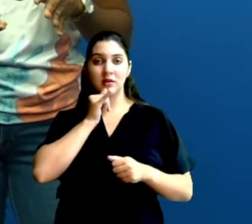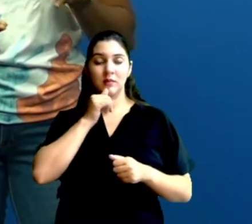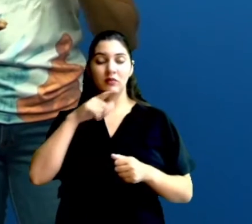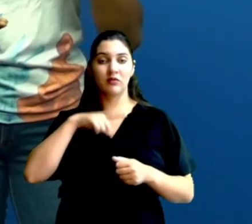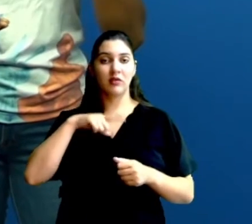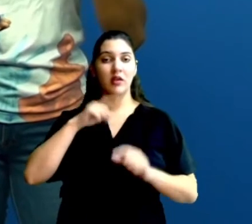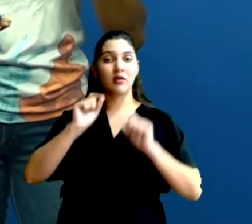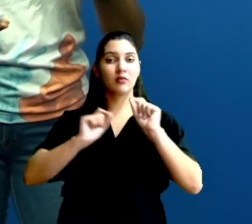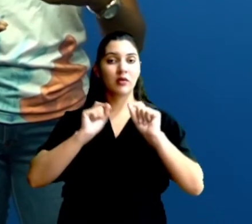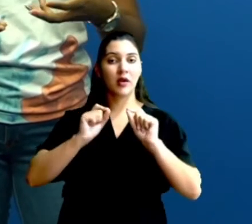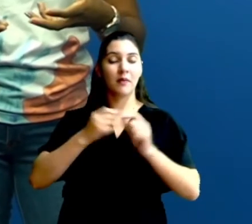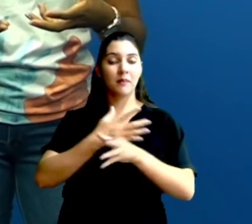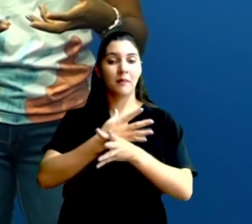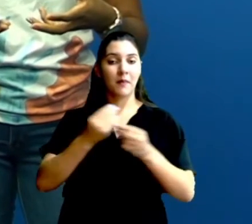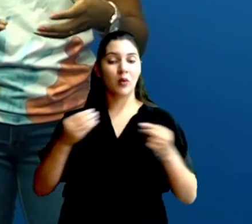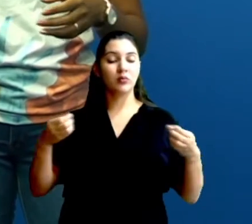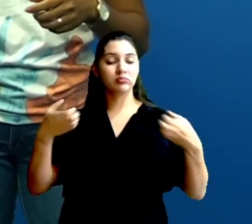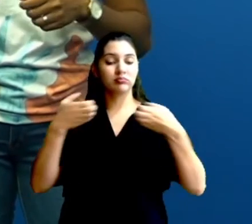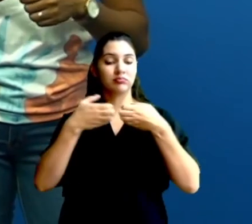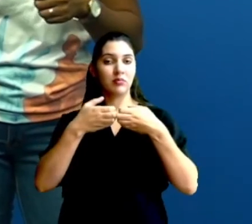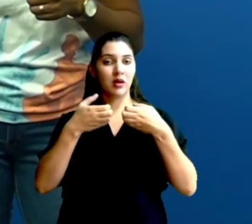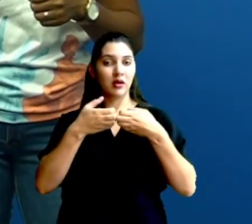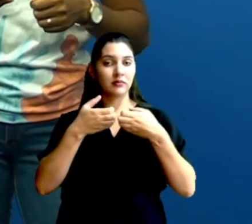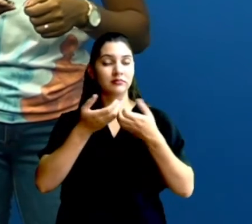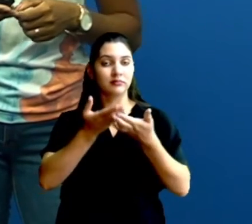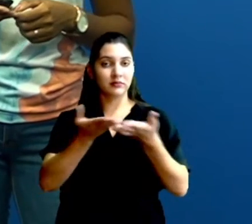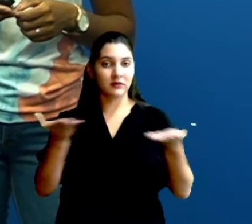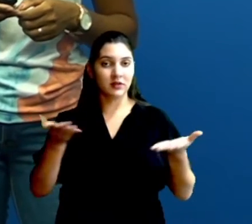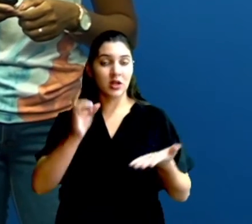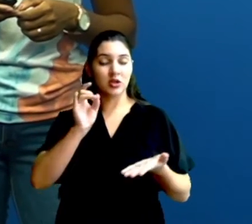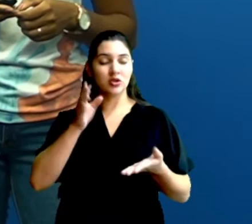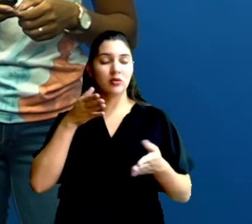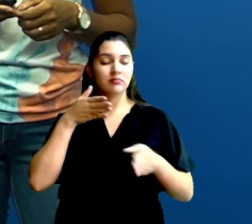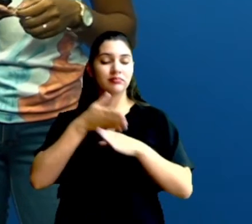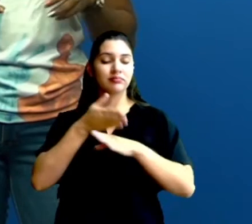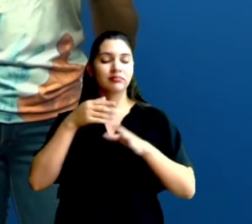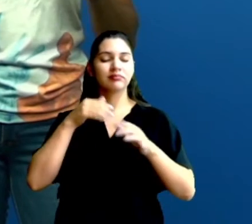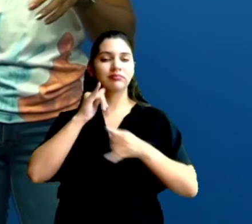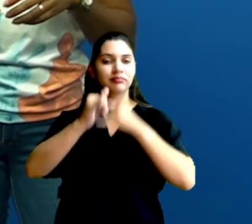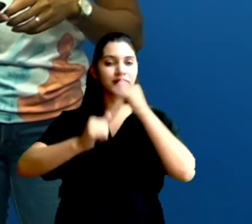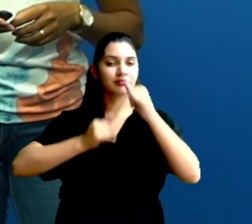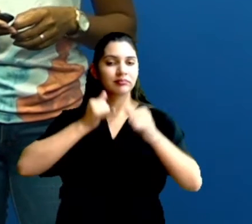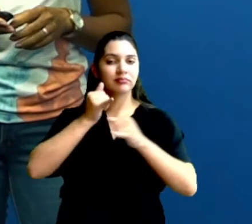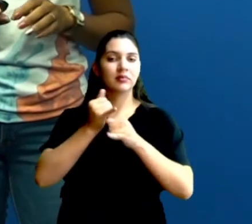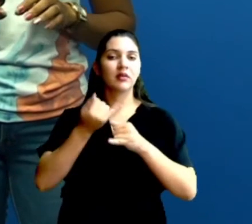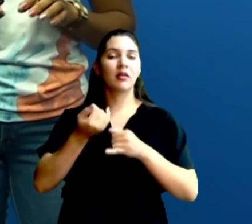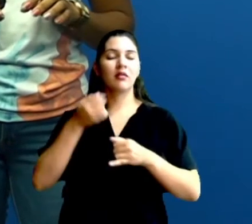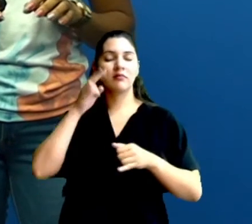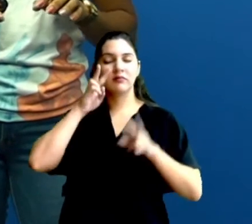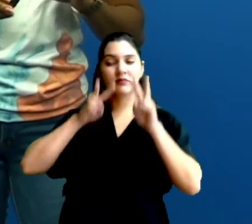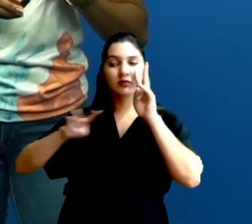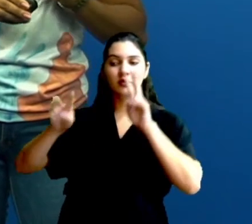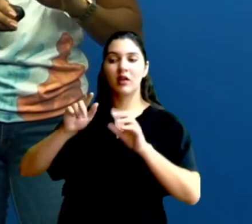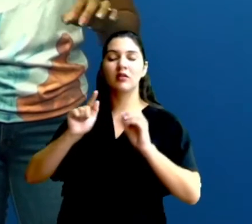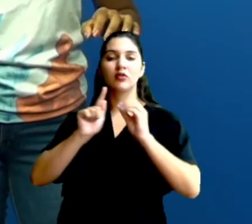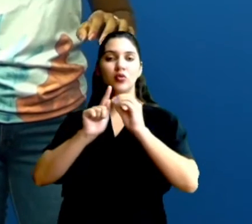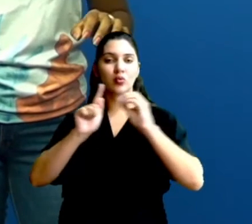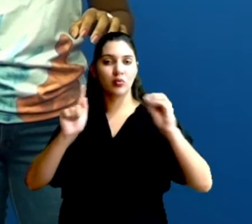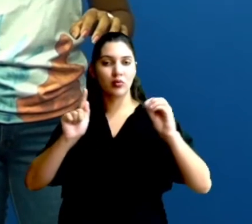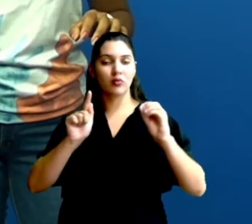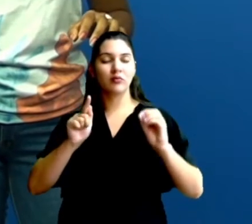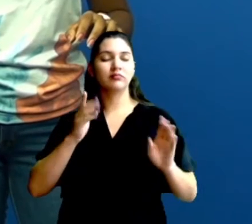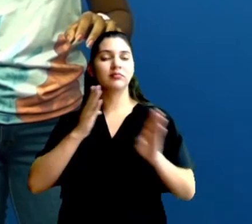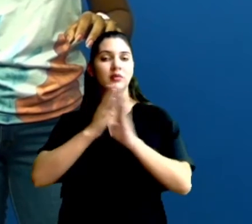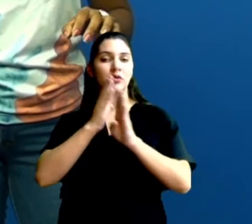vocês têm aí muito próximo de vocês. É só acessar aí a internet e no Google que vocês acham todos